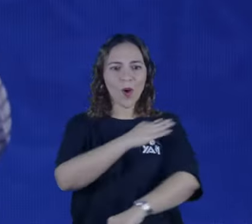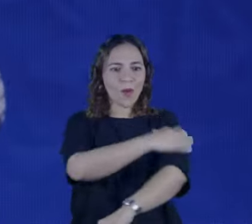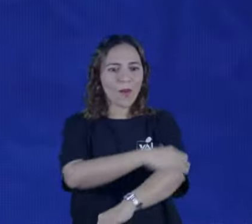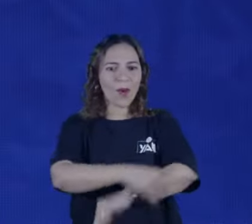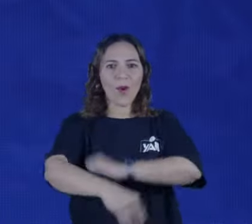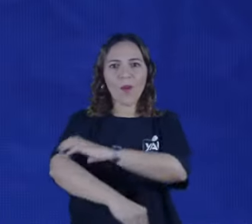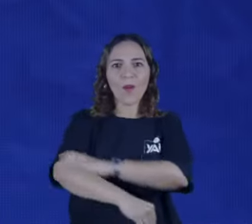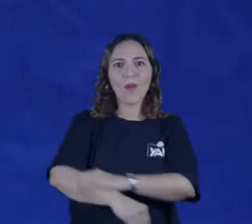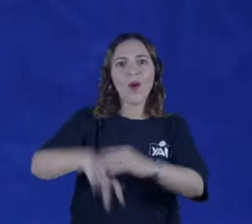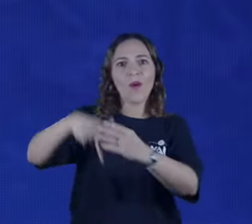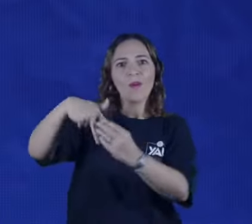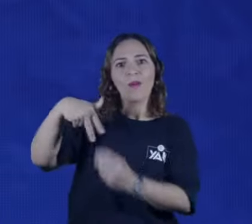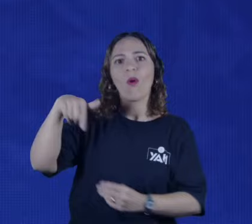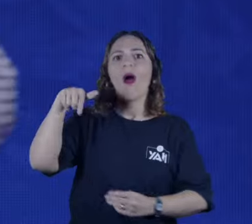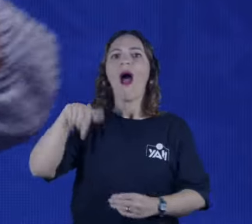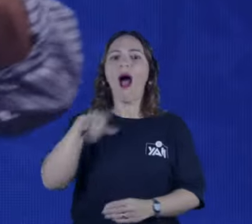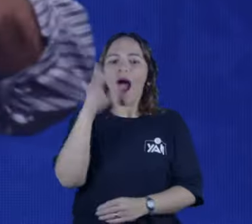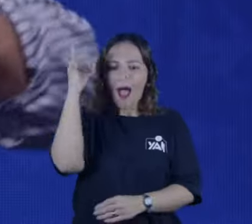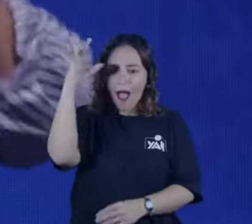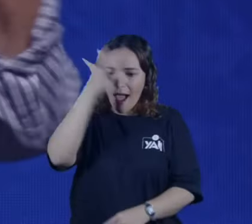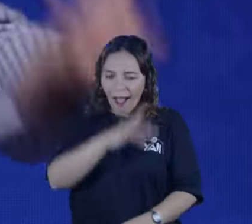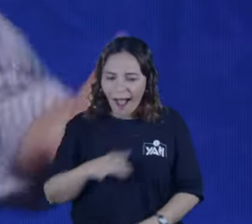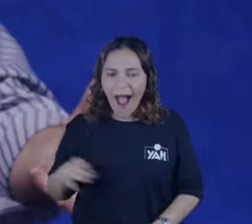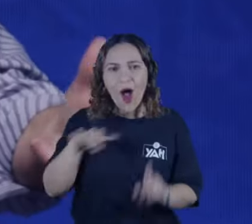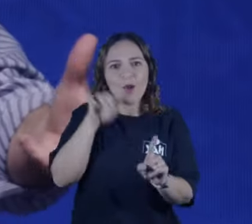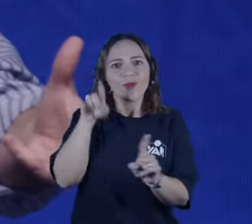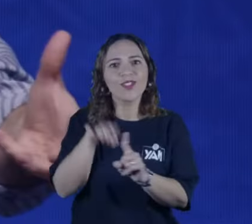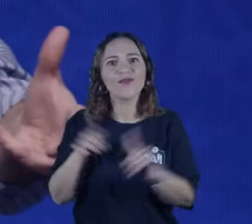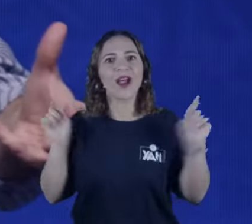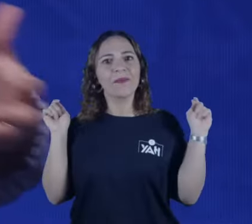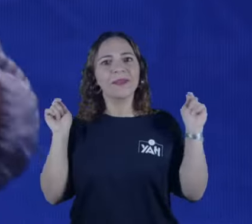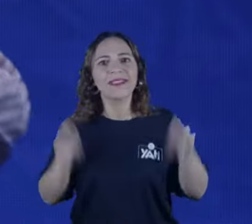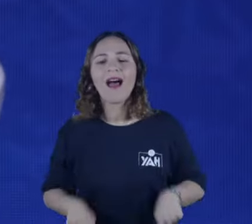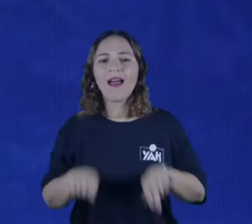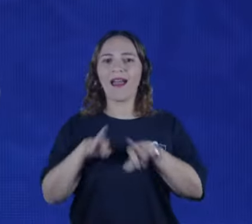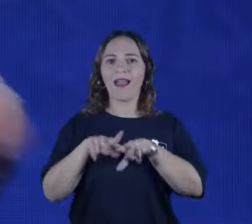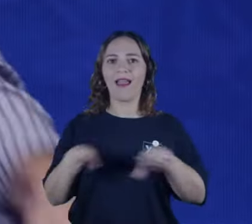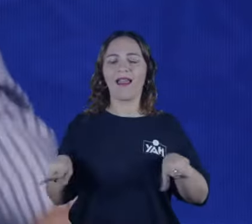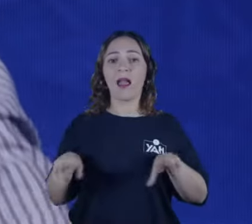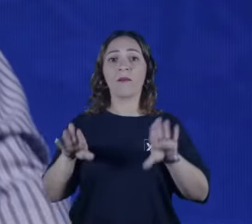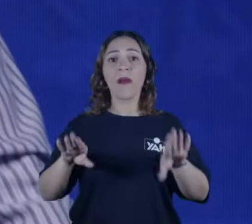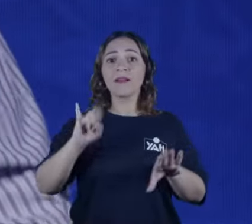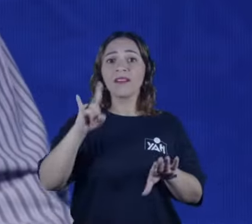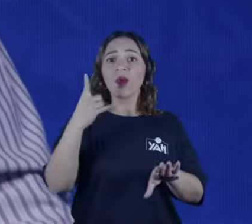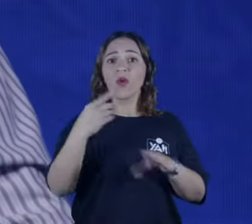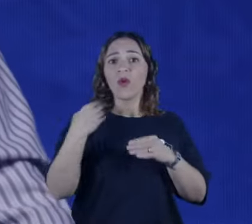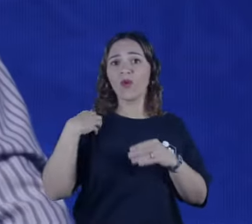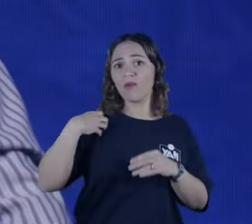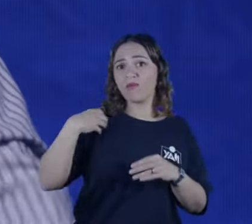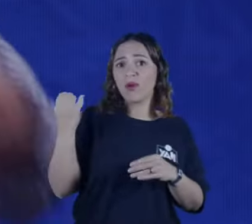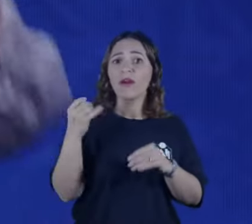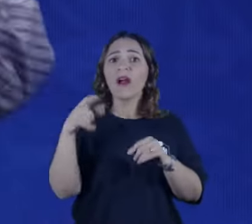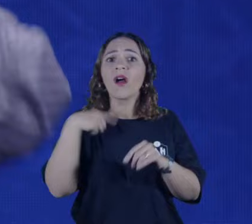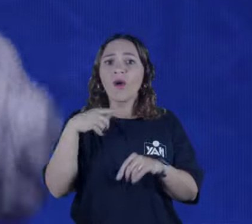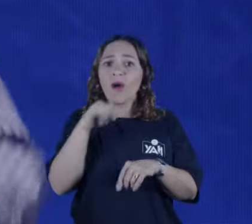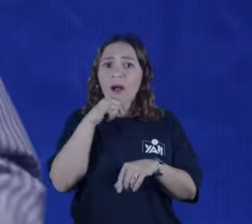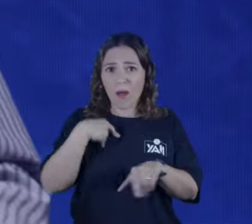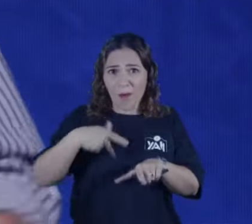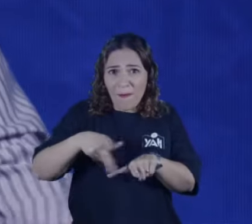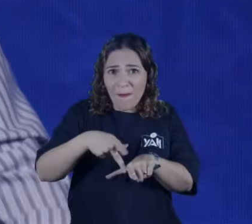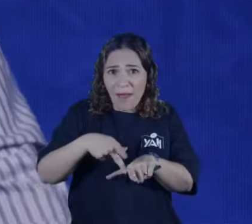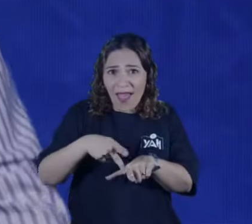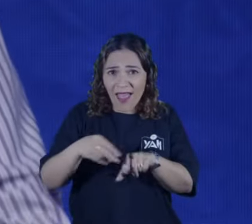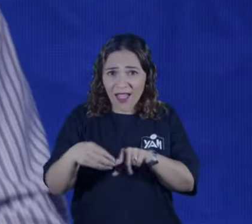membro diferente, com uma função diferente, com uma capacidade diferente. Mas se você perder um mindinho do pé, você